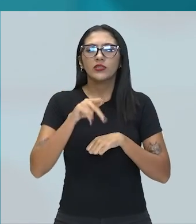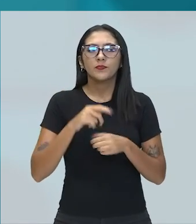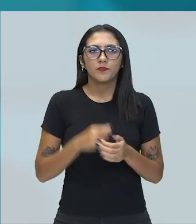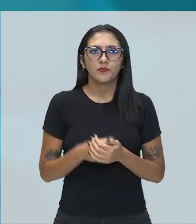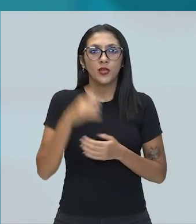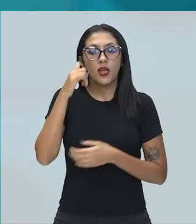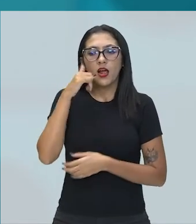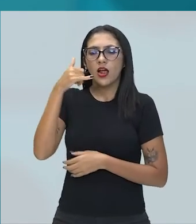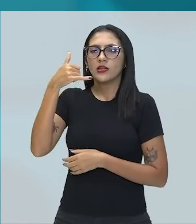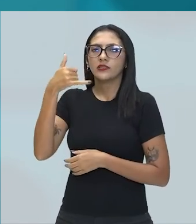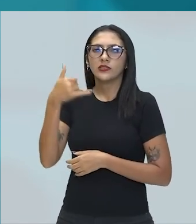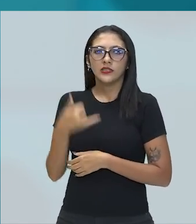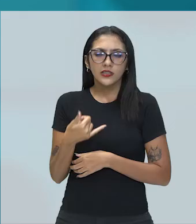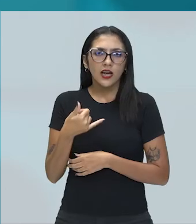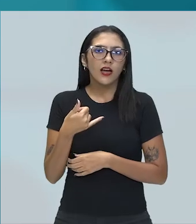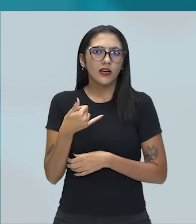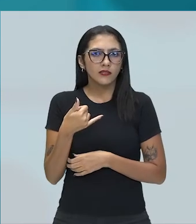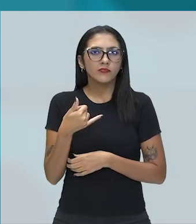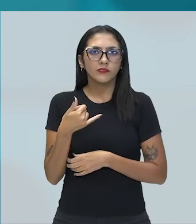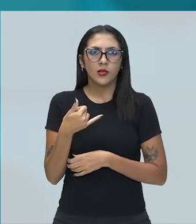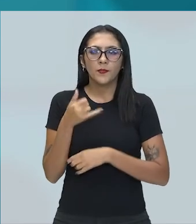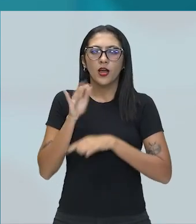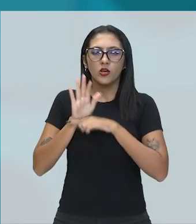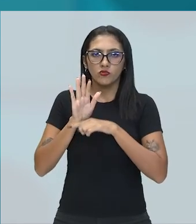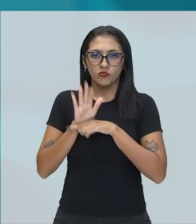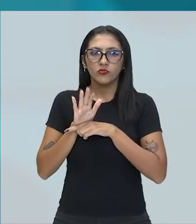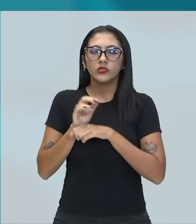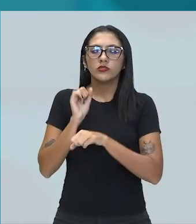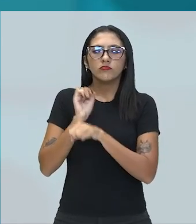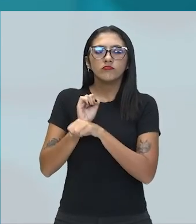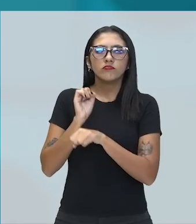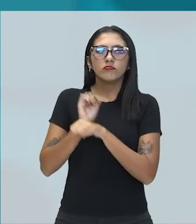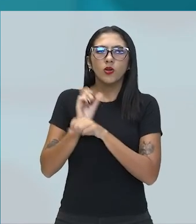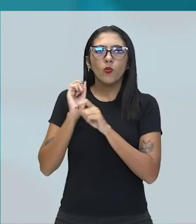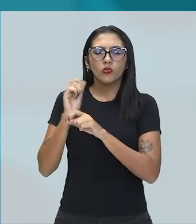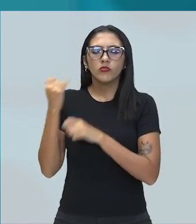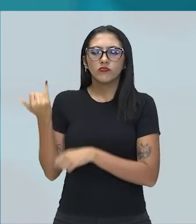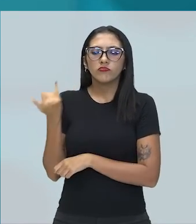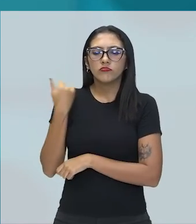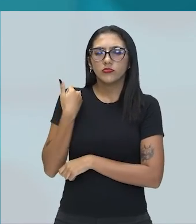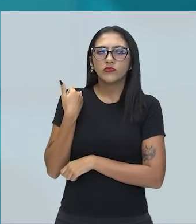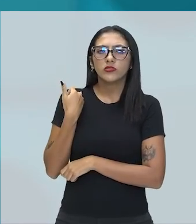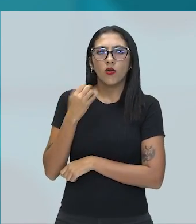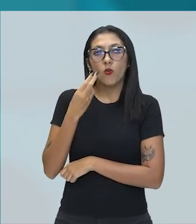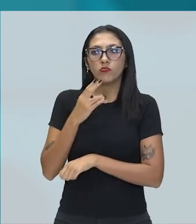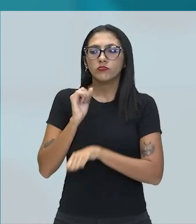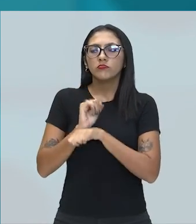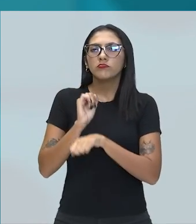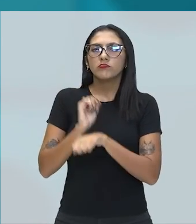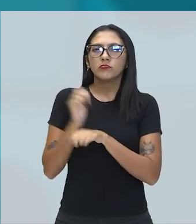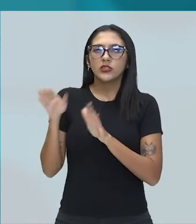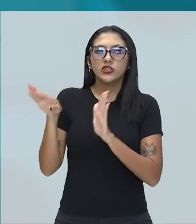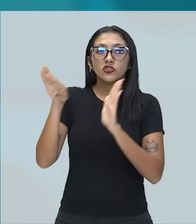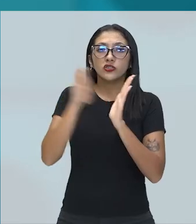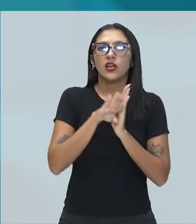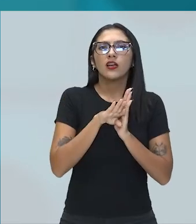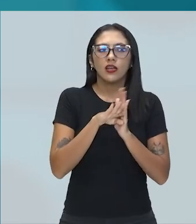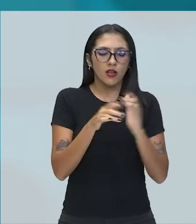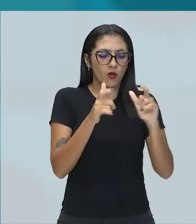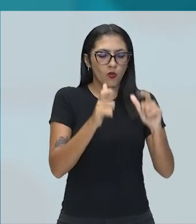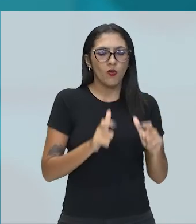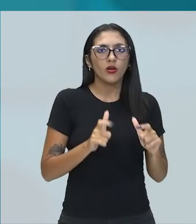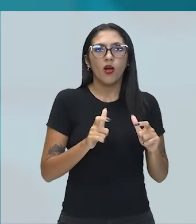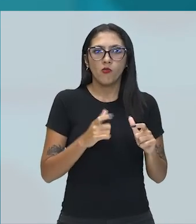serviço emergencial e esperar as orientações desse serviço, ou então esperar que eles cheguem até esse local para